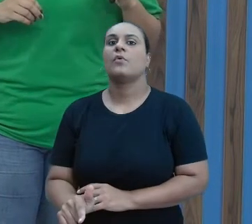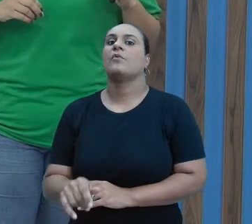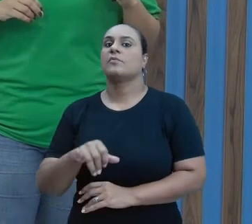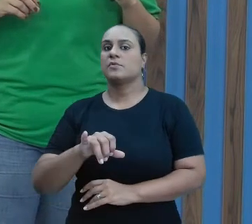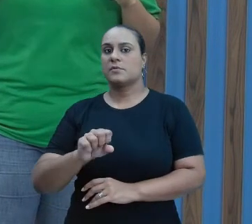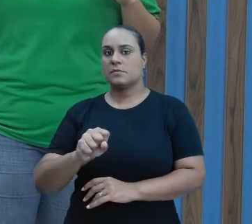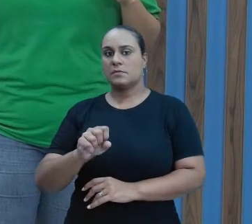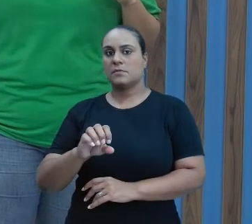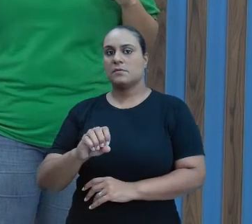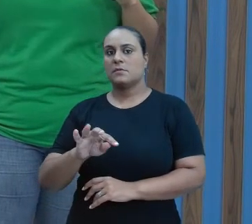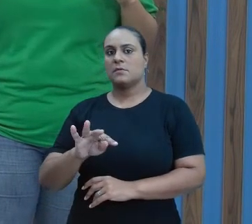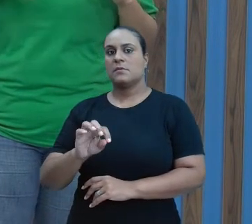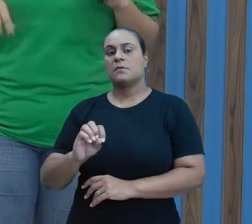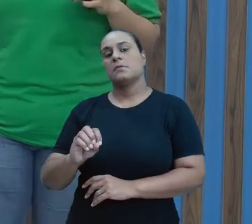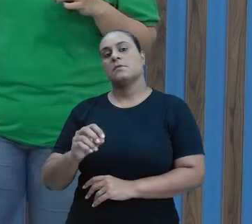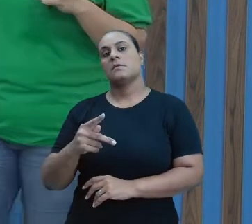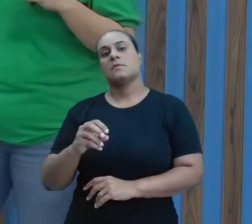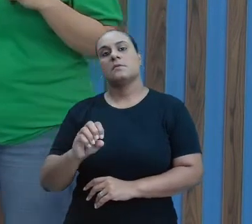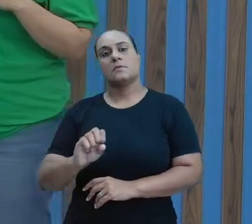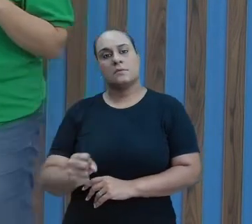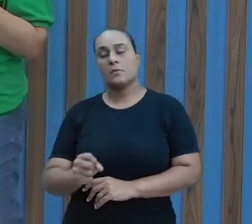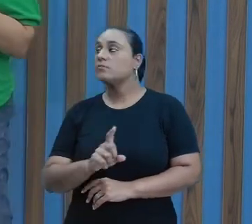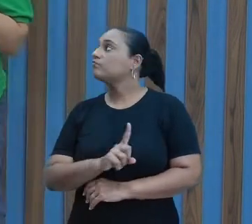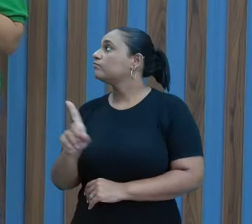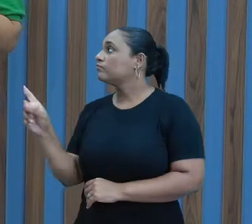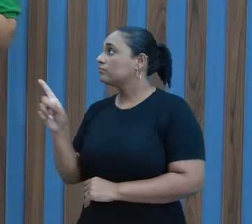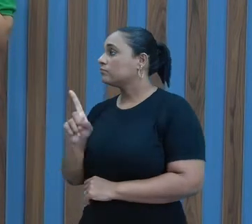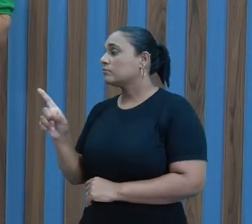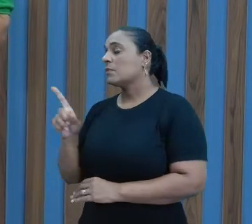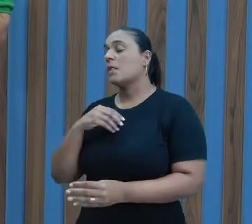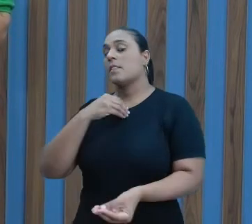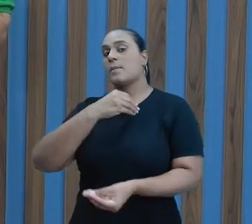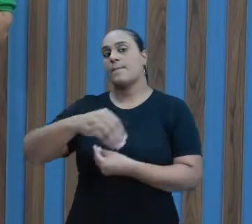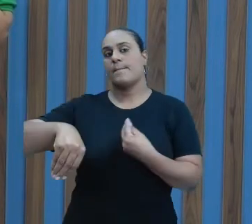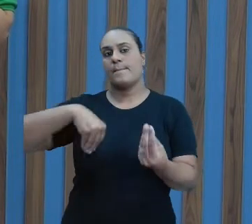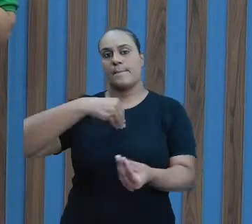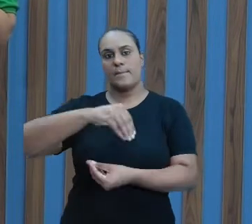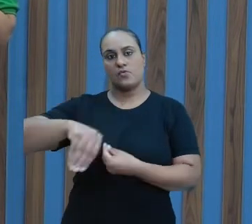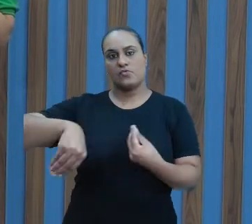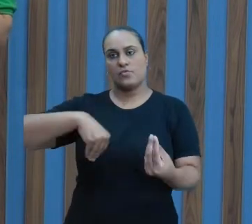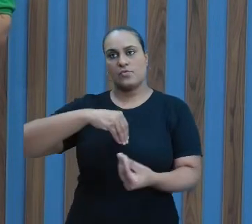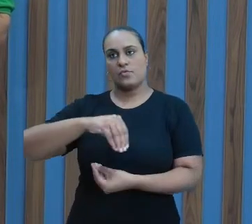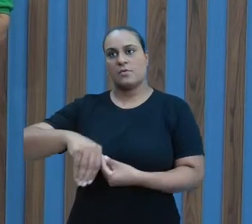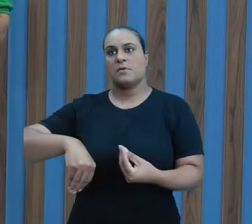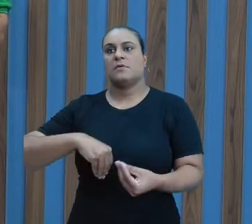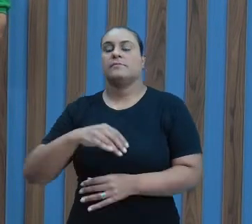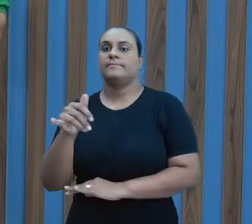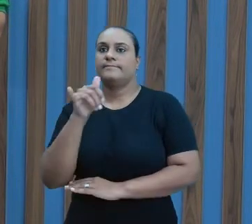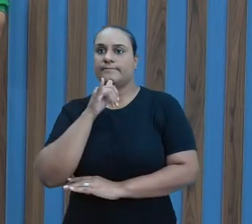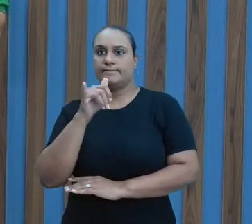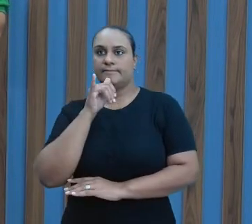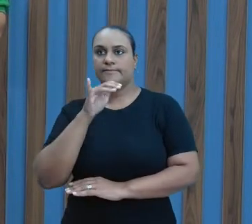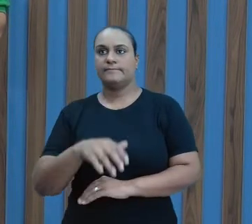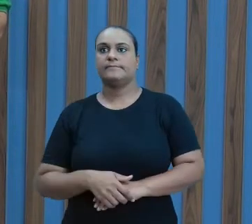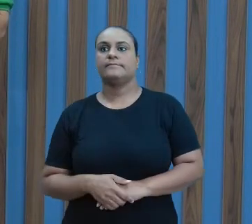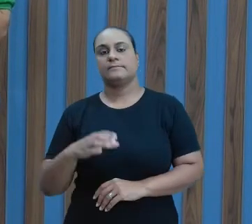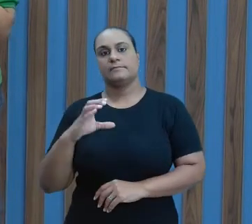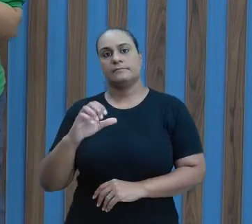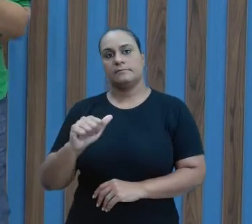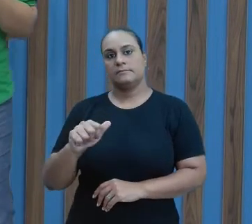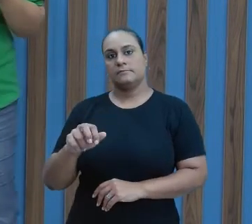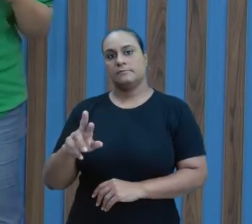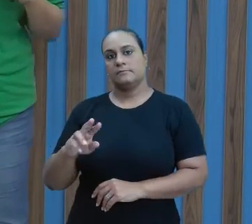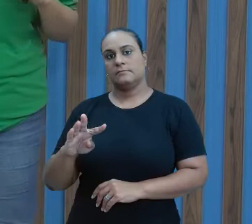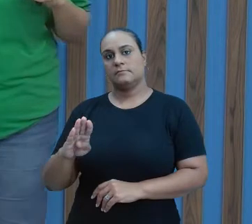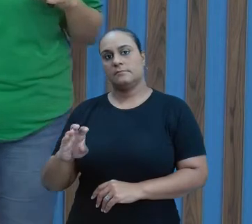os isótopos. Porque esses isótopos, esses elementos químicos são misturas de isótopos. Então, por exemplo, o carbono, que eu já